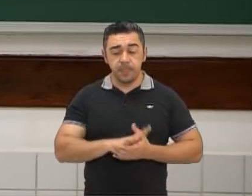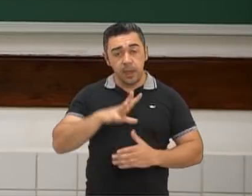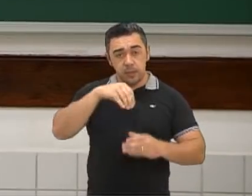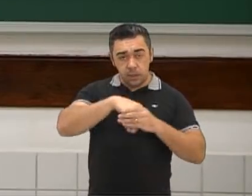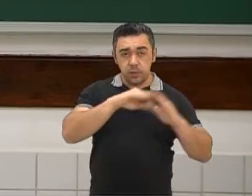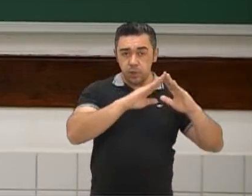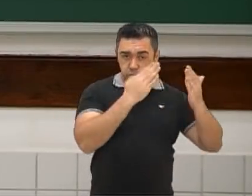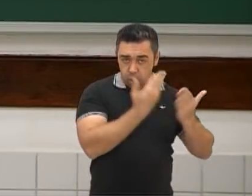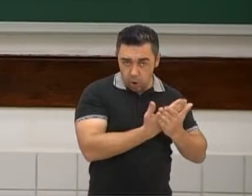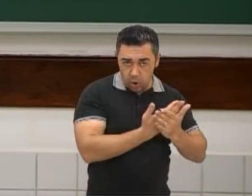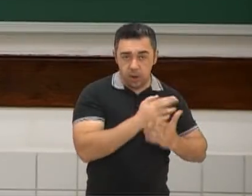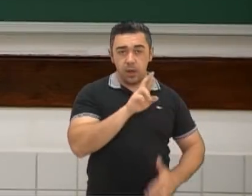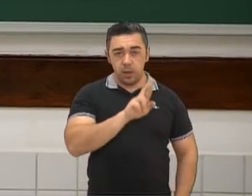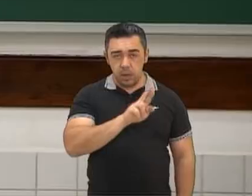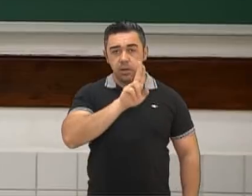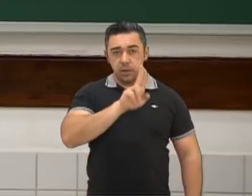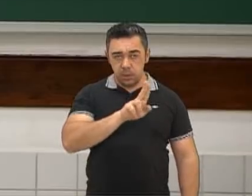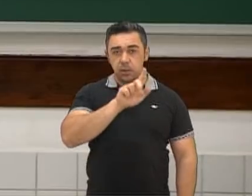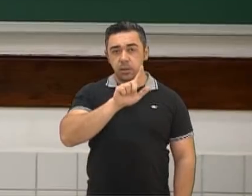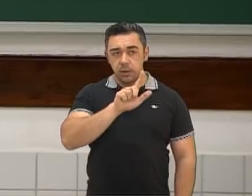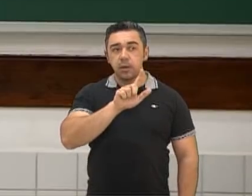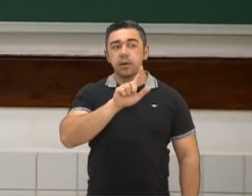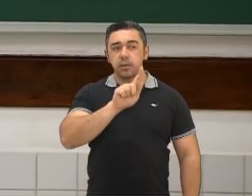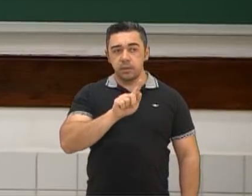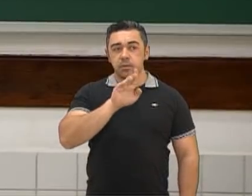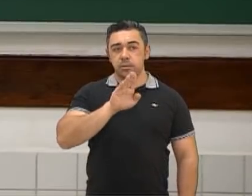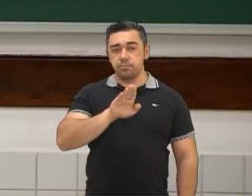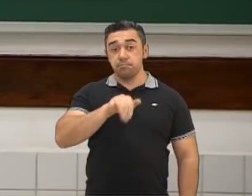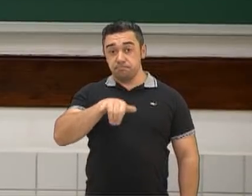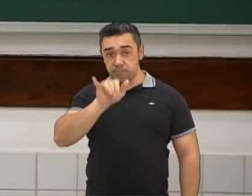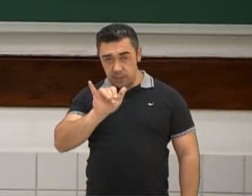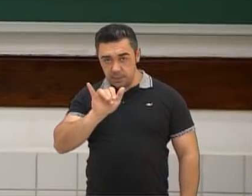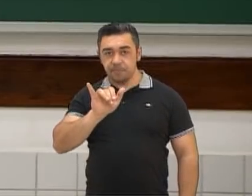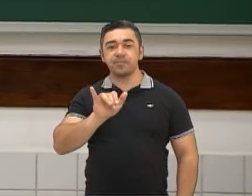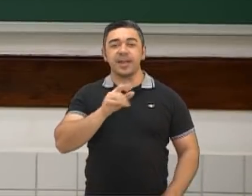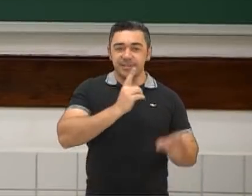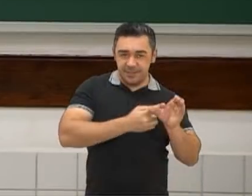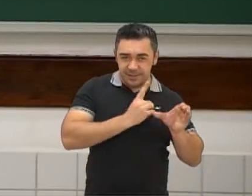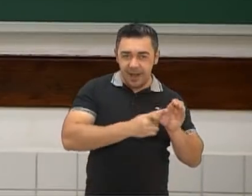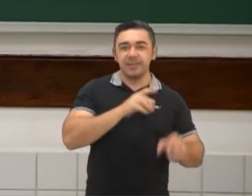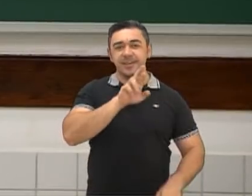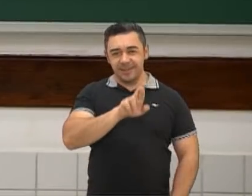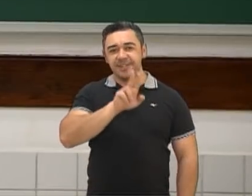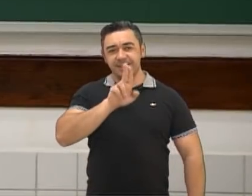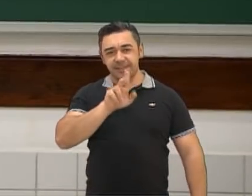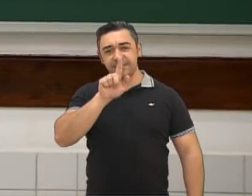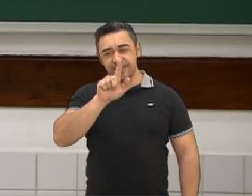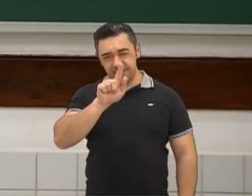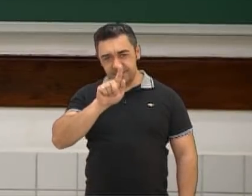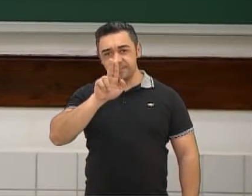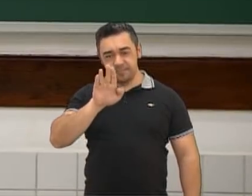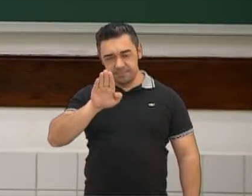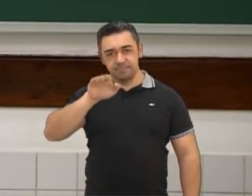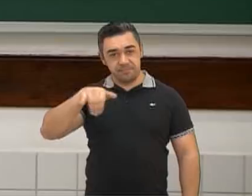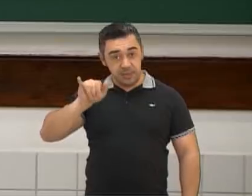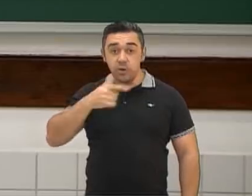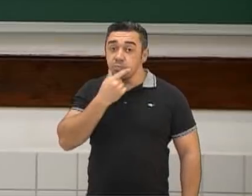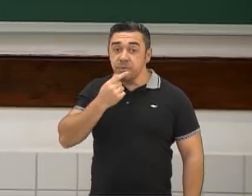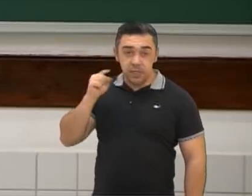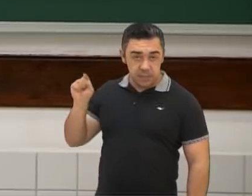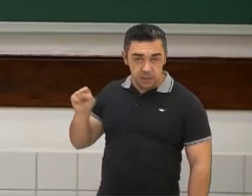da escola, né, numa aula de educação física, esses meninos estavam jogando futebol e esse garoto, o